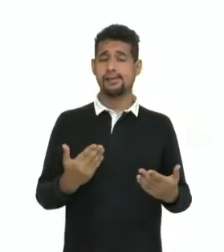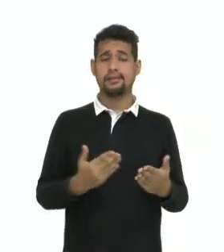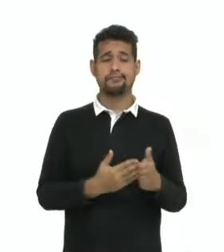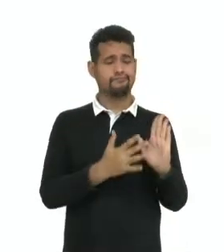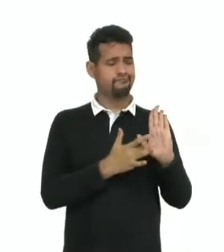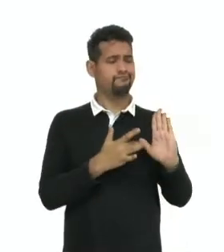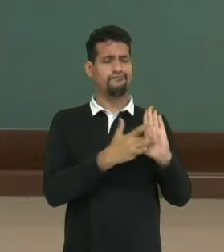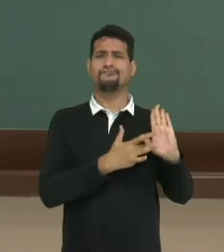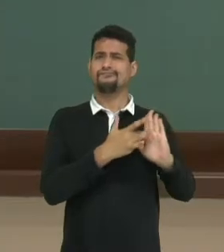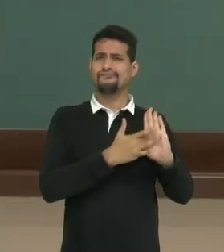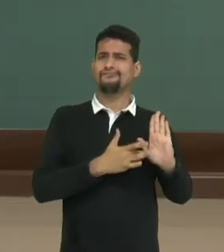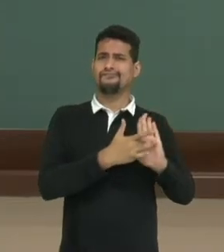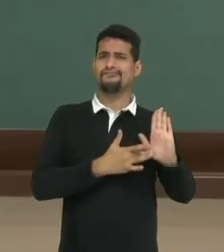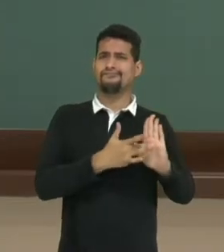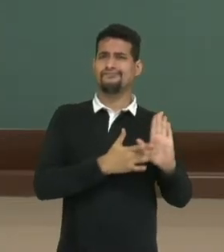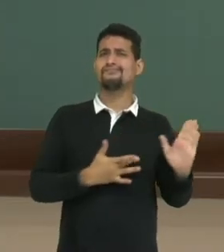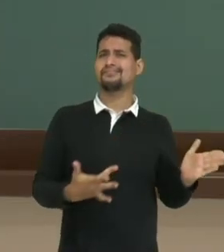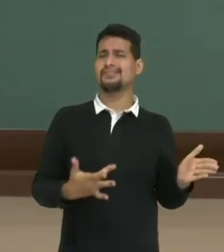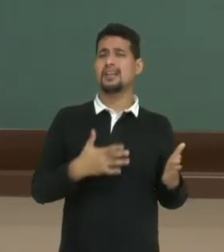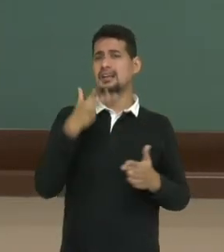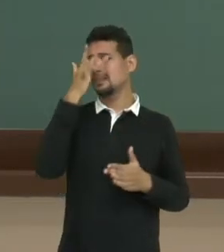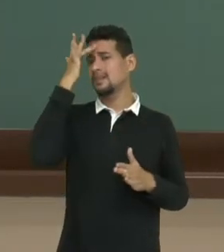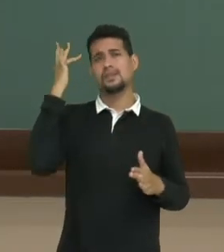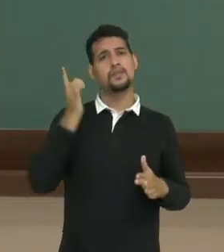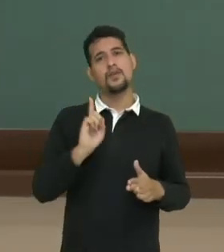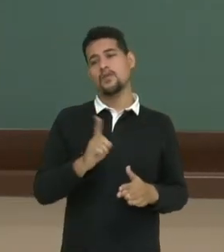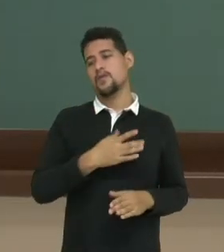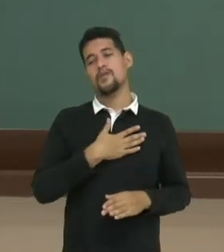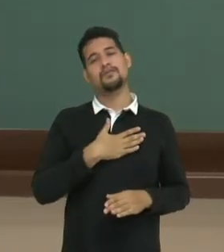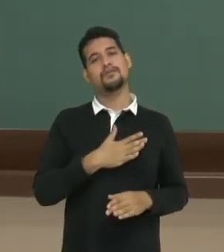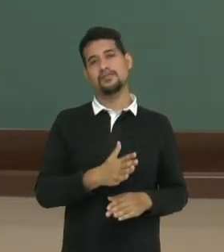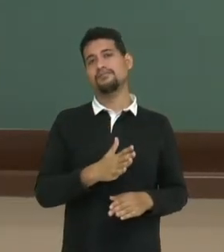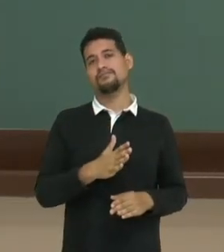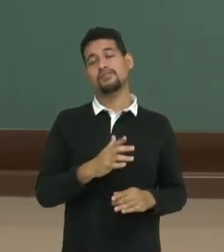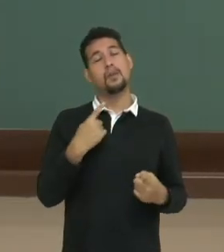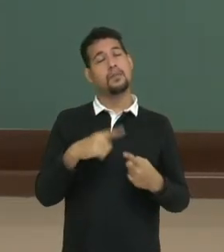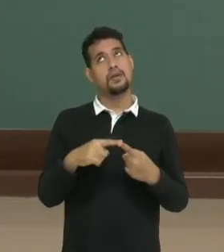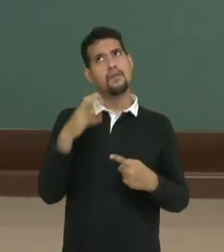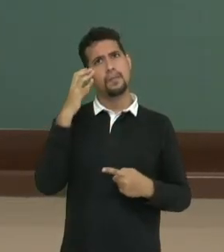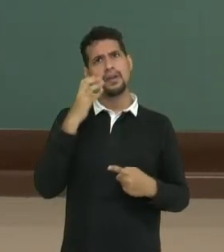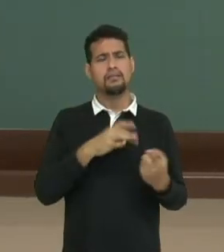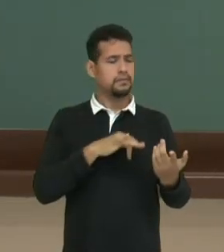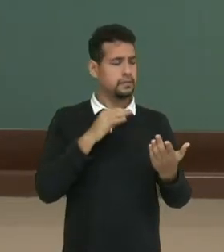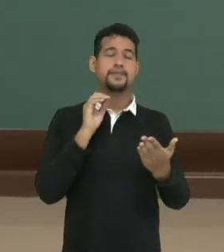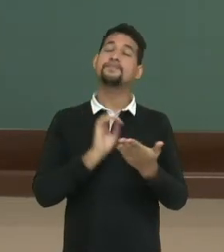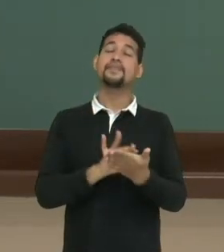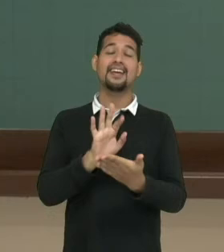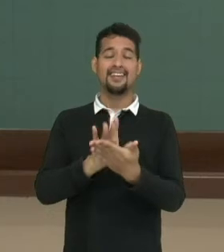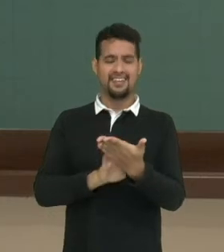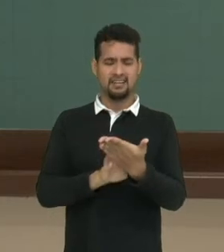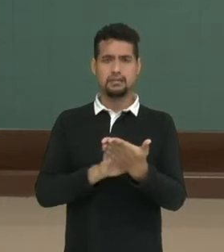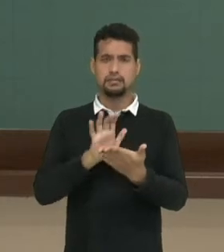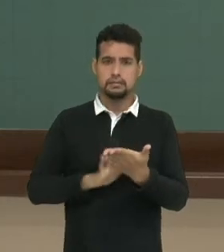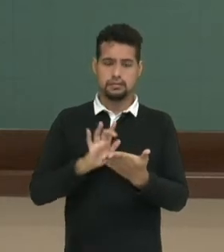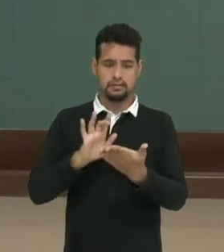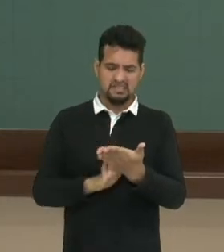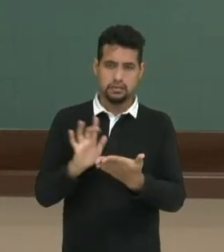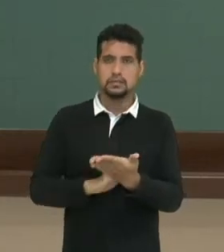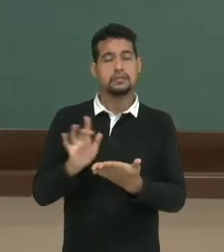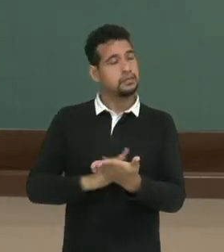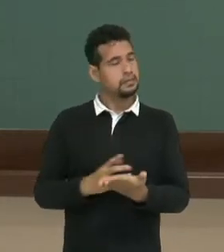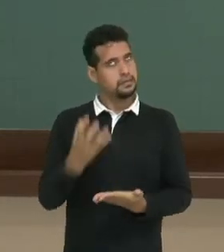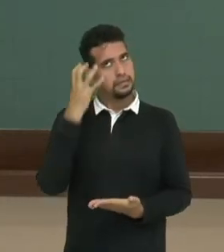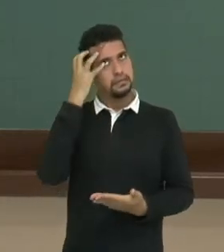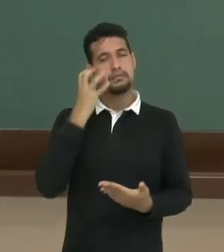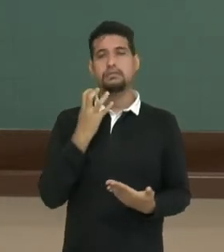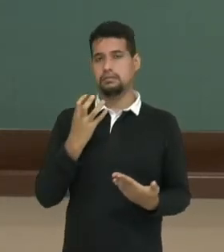estava travada. Obviamente, o consumidor não ficou satisfeito, né, ao receber um produto cuja tela estava travada, como que ele vai fazer uso